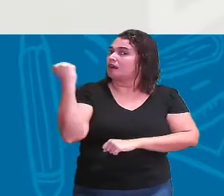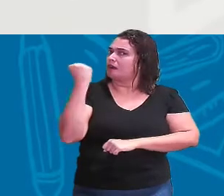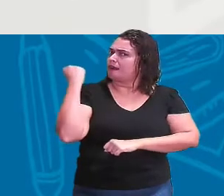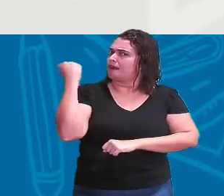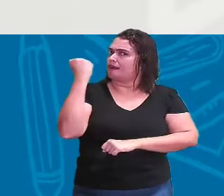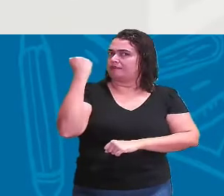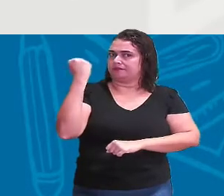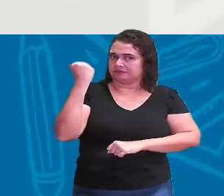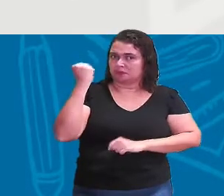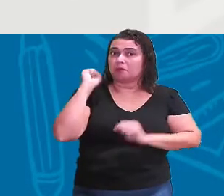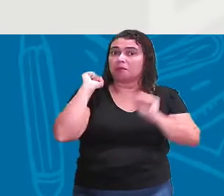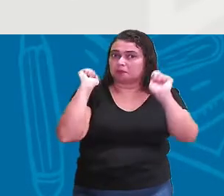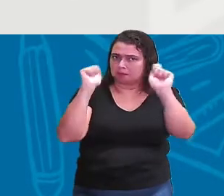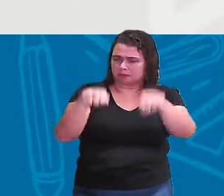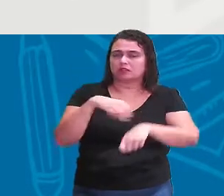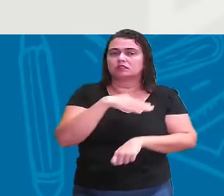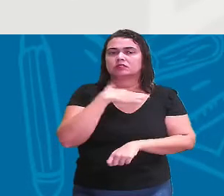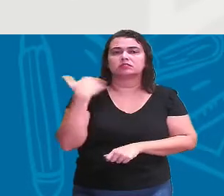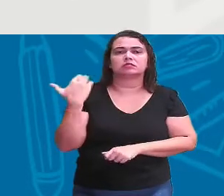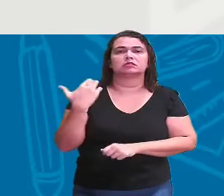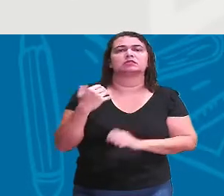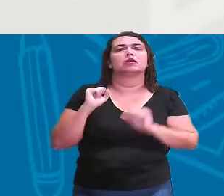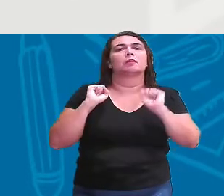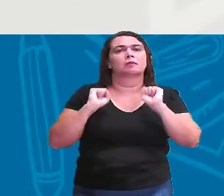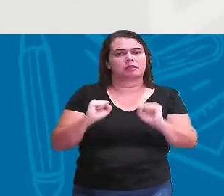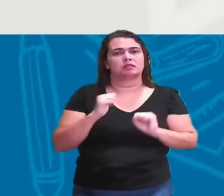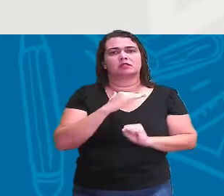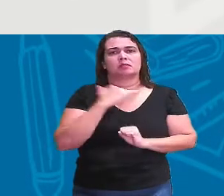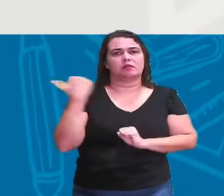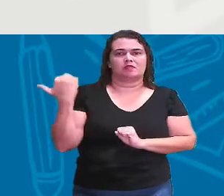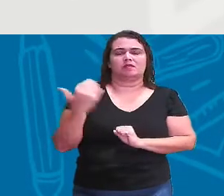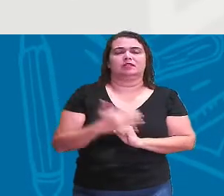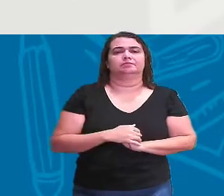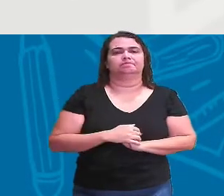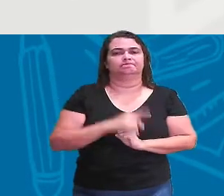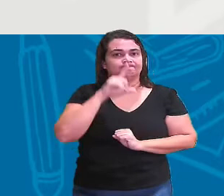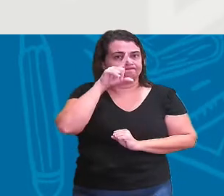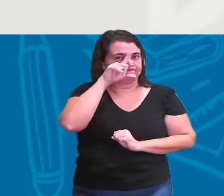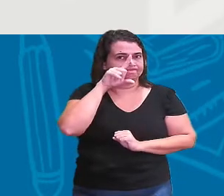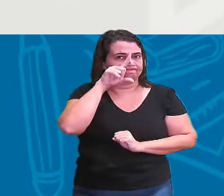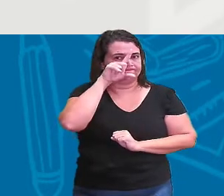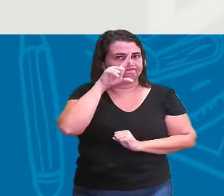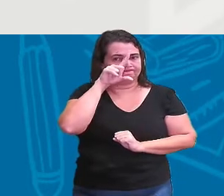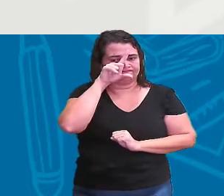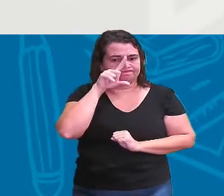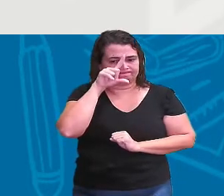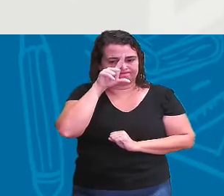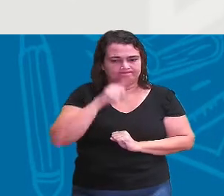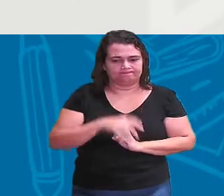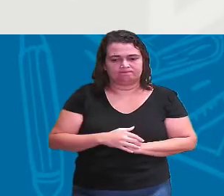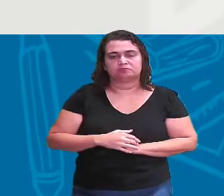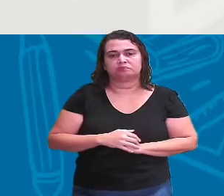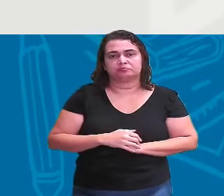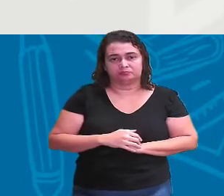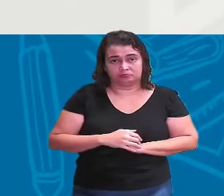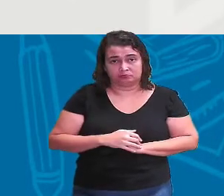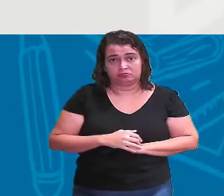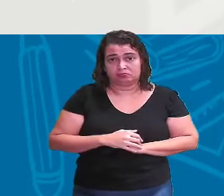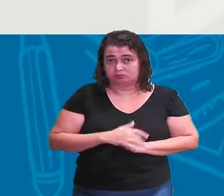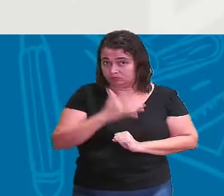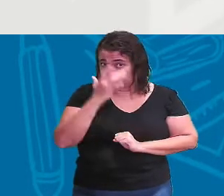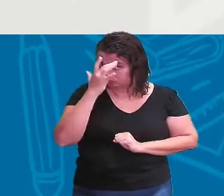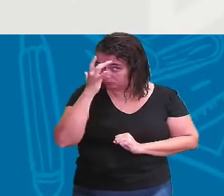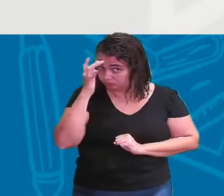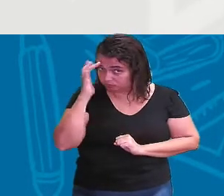podendo levar a óbito, causando o quê? Risco de morte. Por isso que uma coisa que é interessante, que as pessoas têm que estar